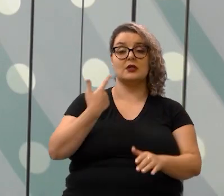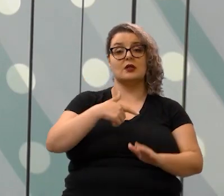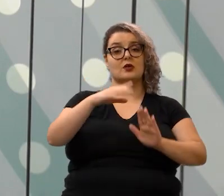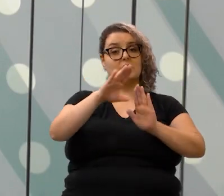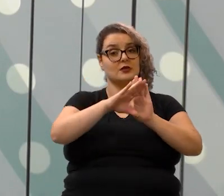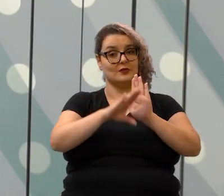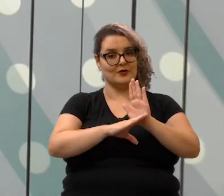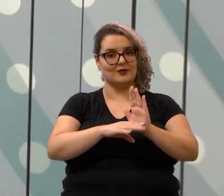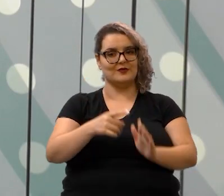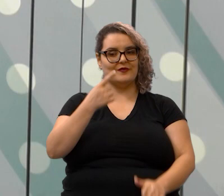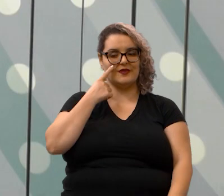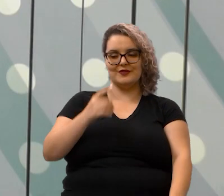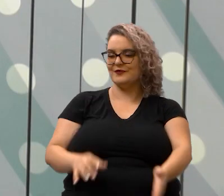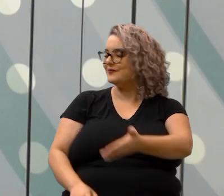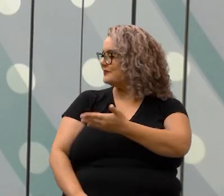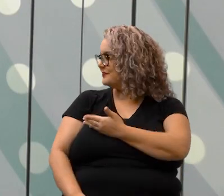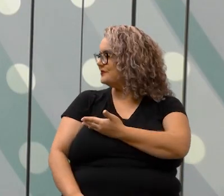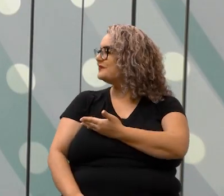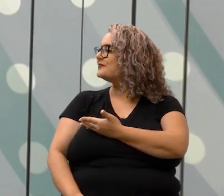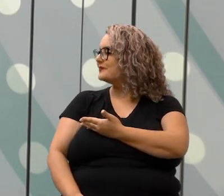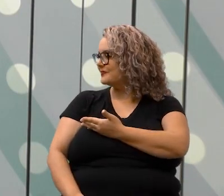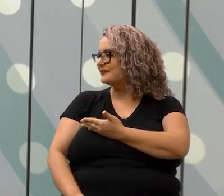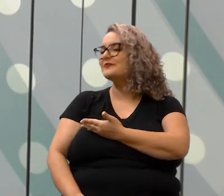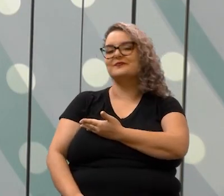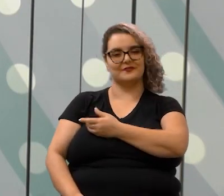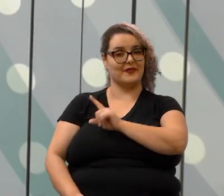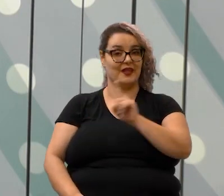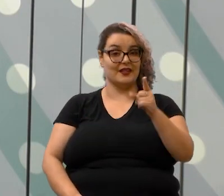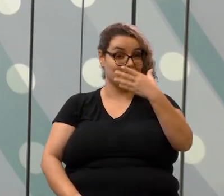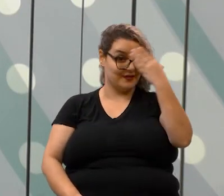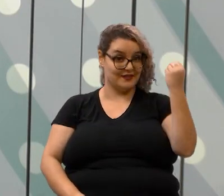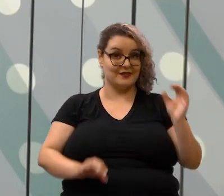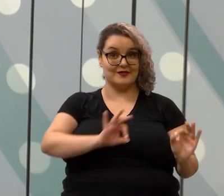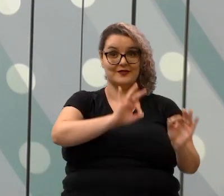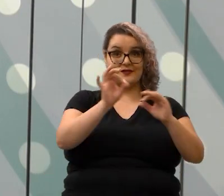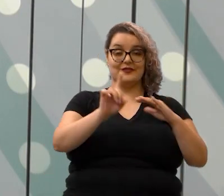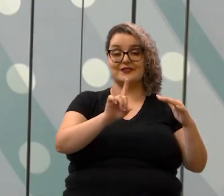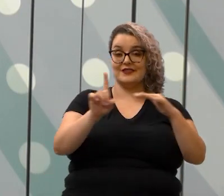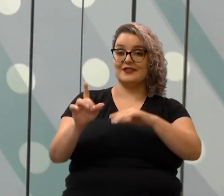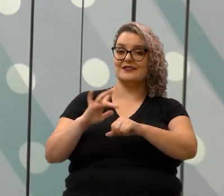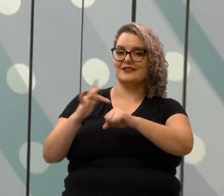da nossa programação no YouTube da TV Câmara Campinas, e não se esqueça de nos